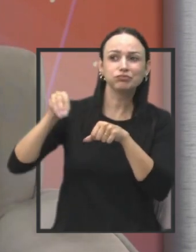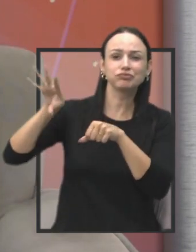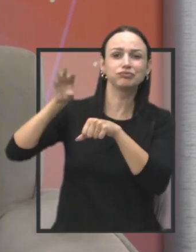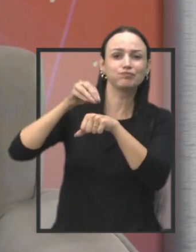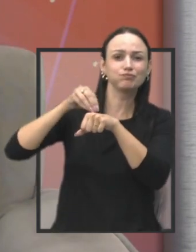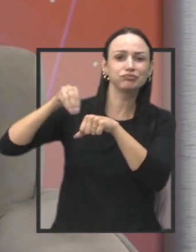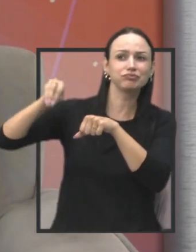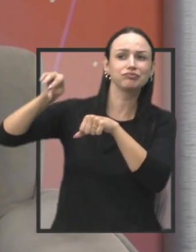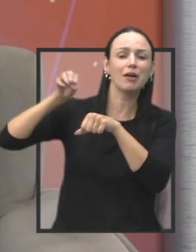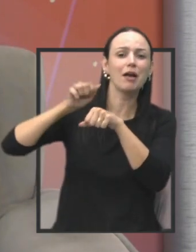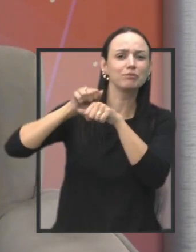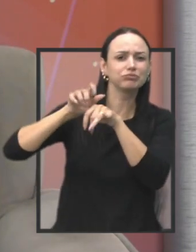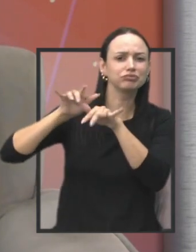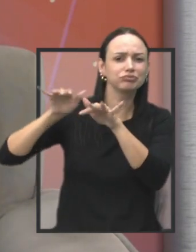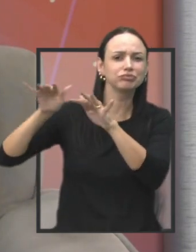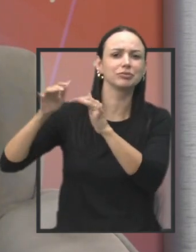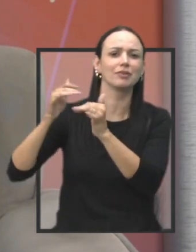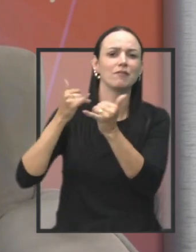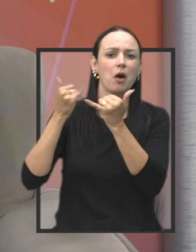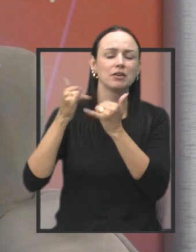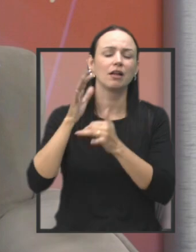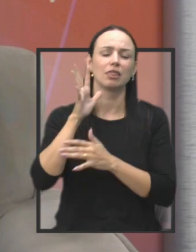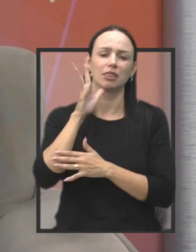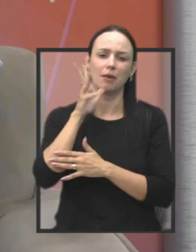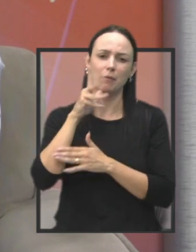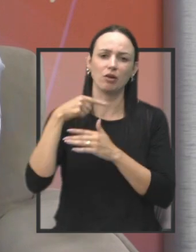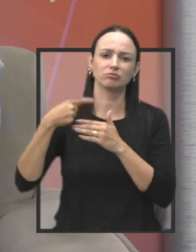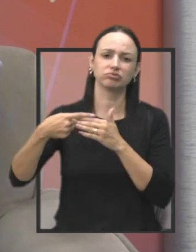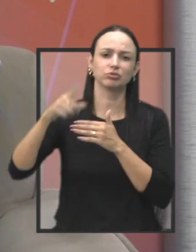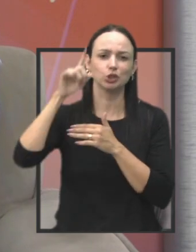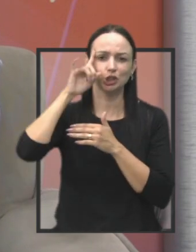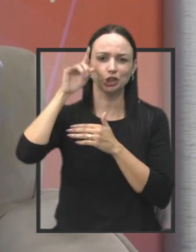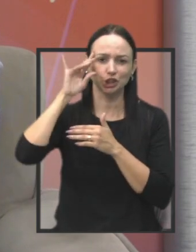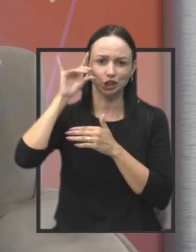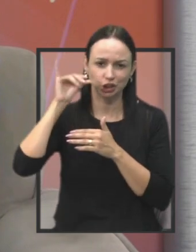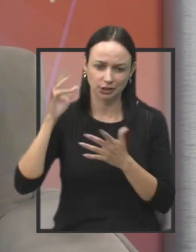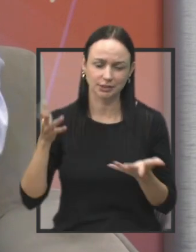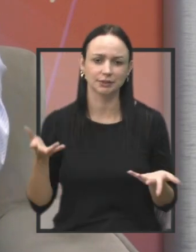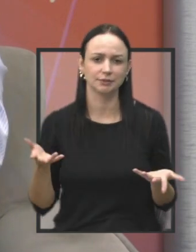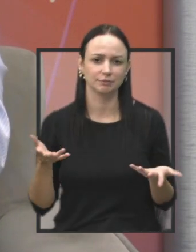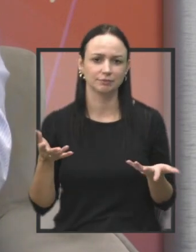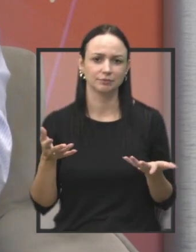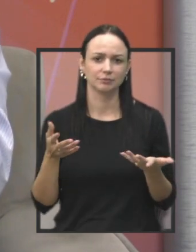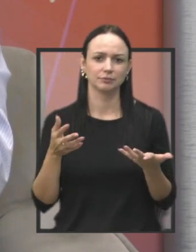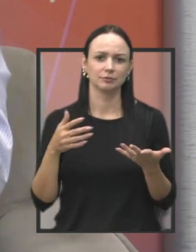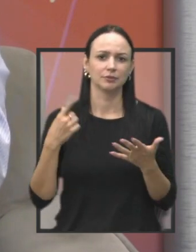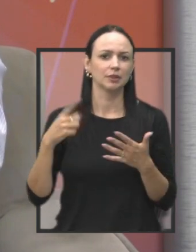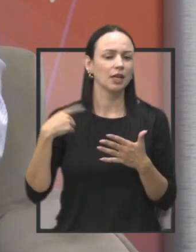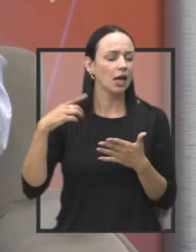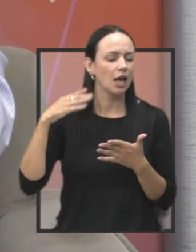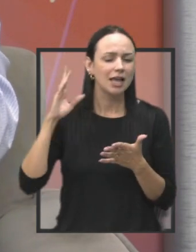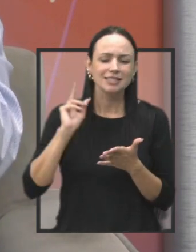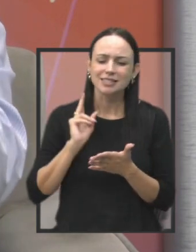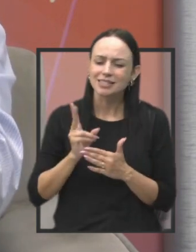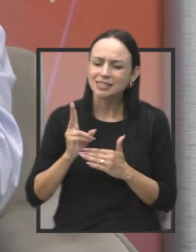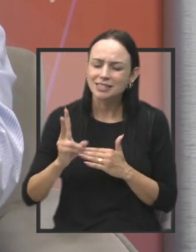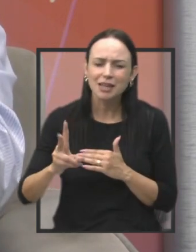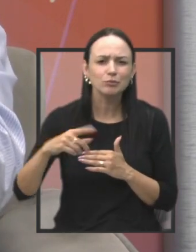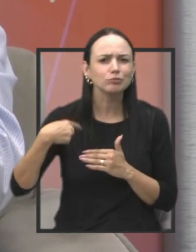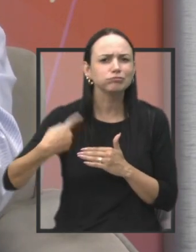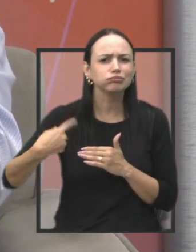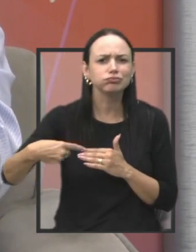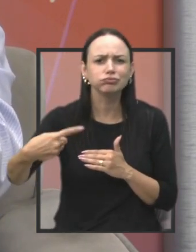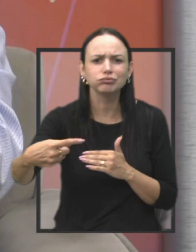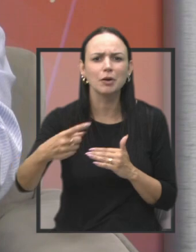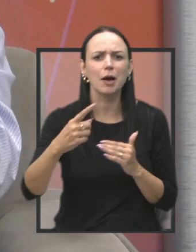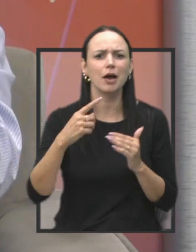alguns dias. Então, é muito importante. Ocorre, mas é rotina, Danilo. Passou o prazo